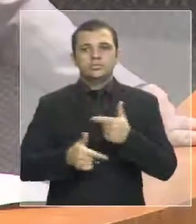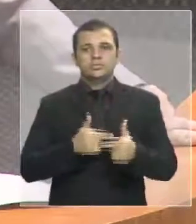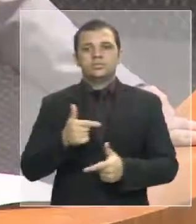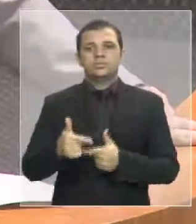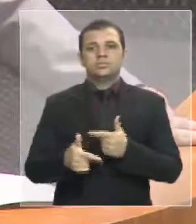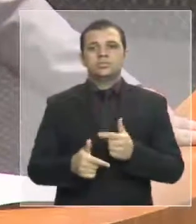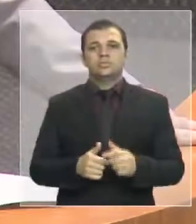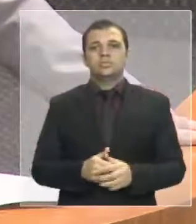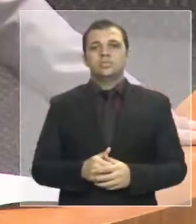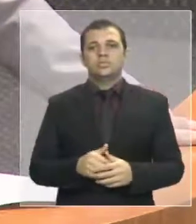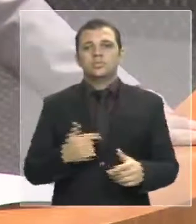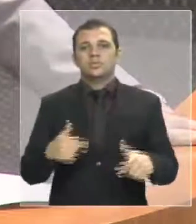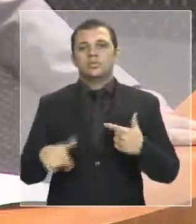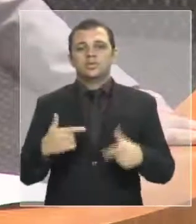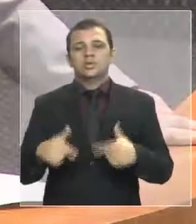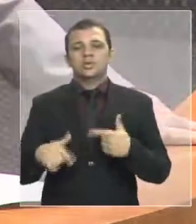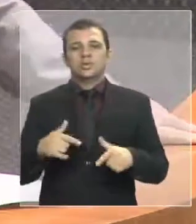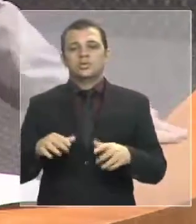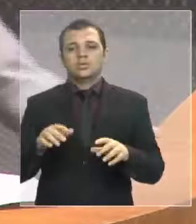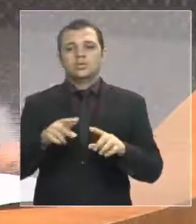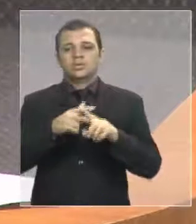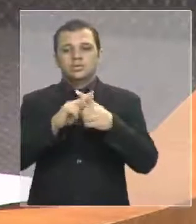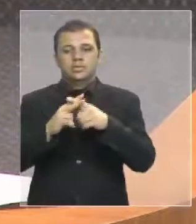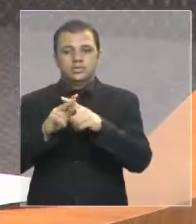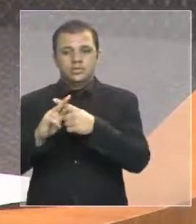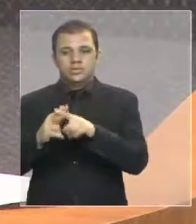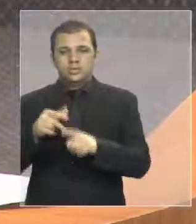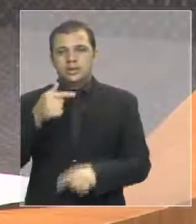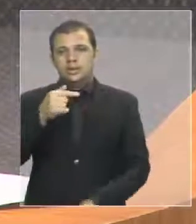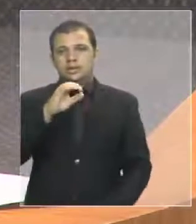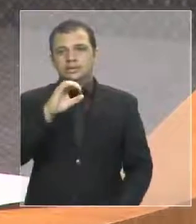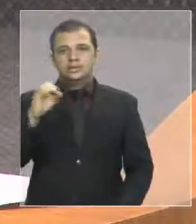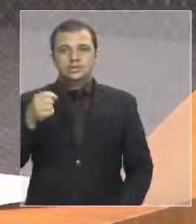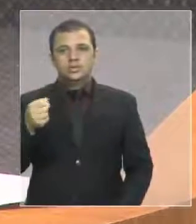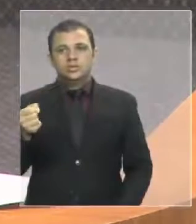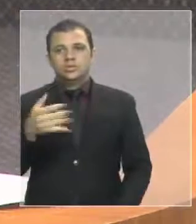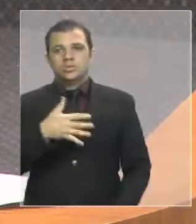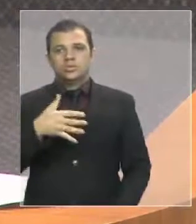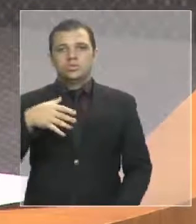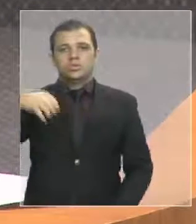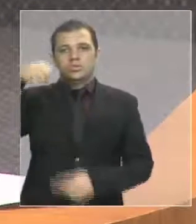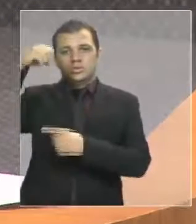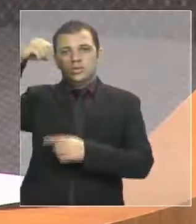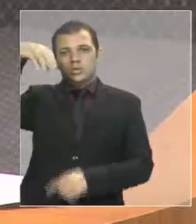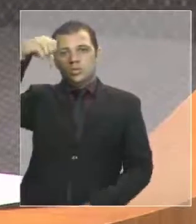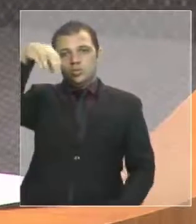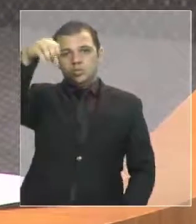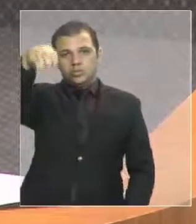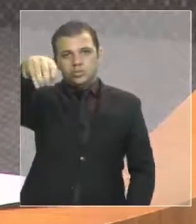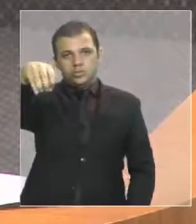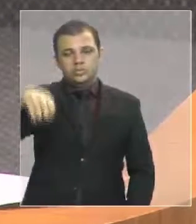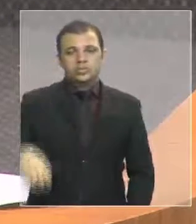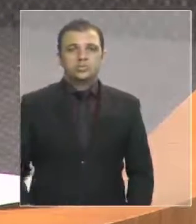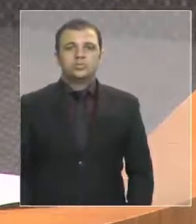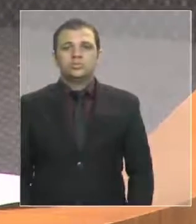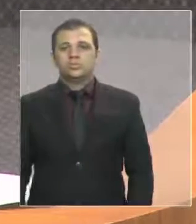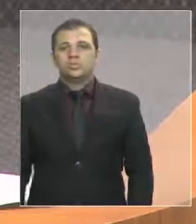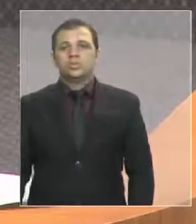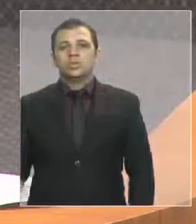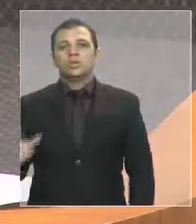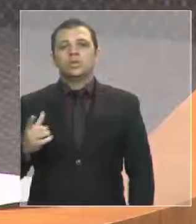de 700 novas luminárias com a